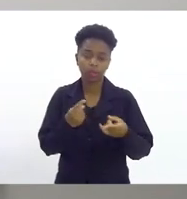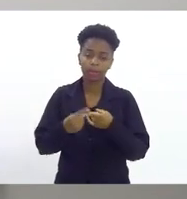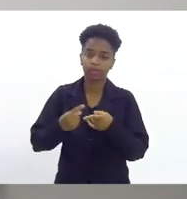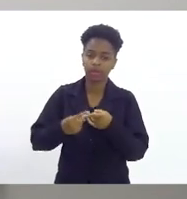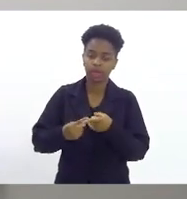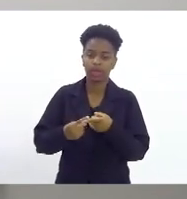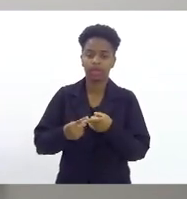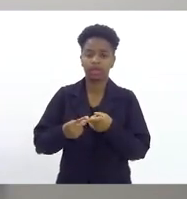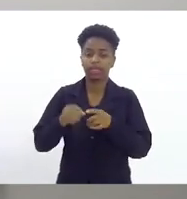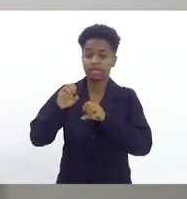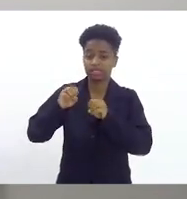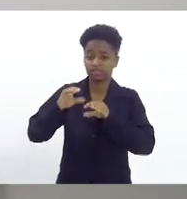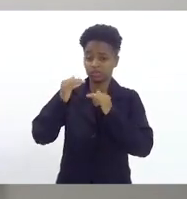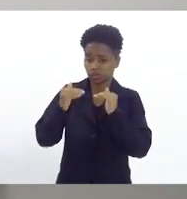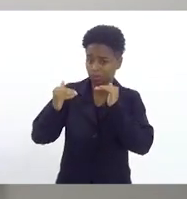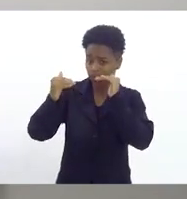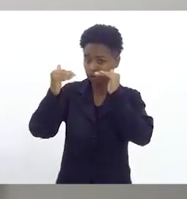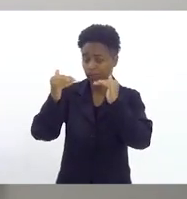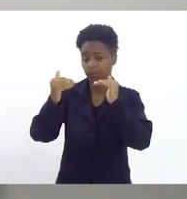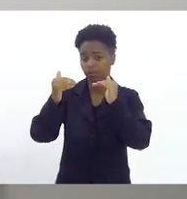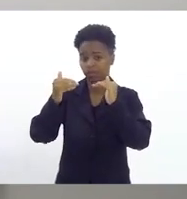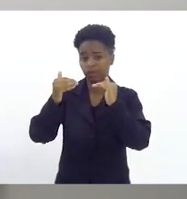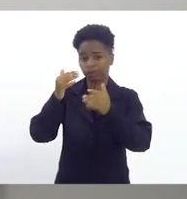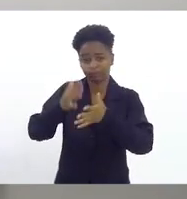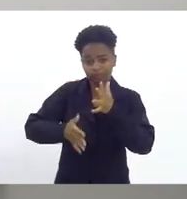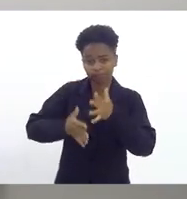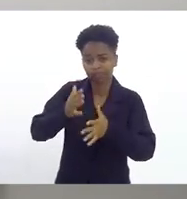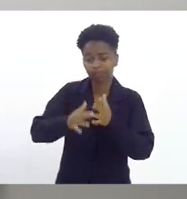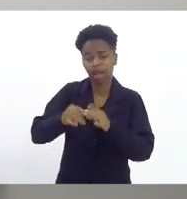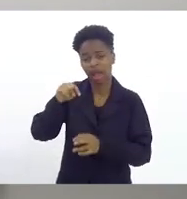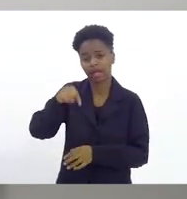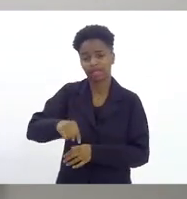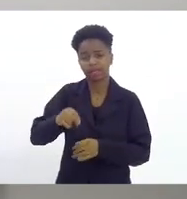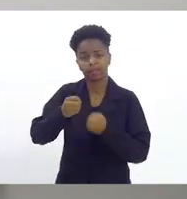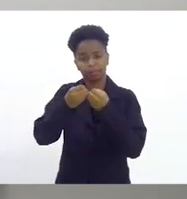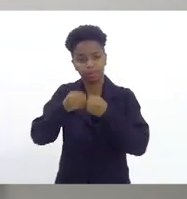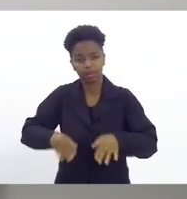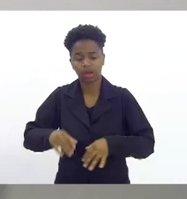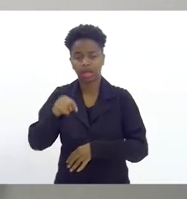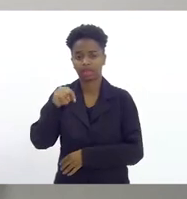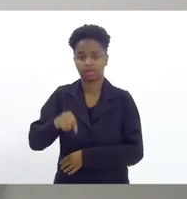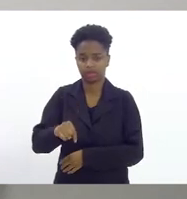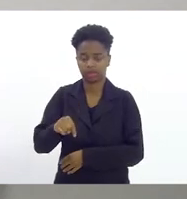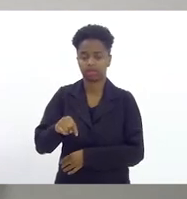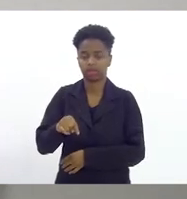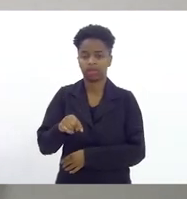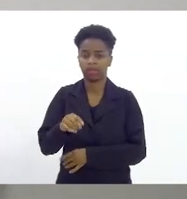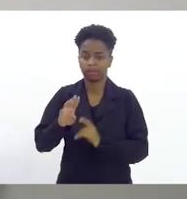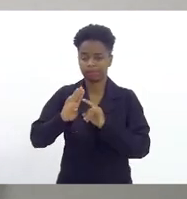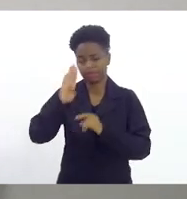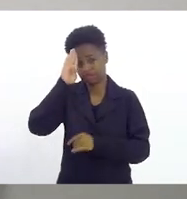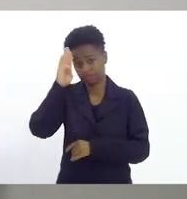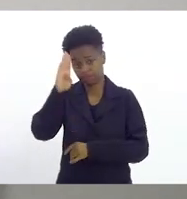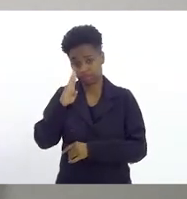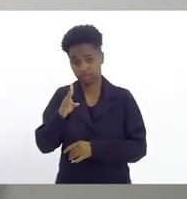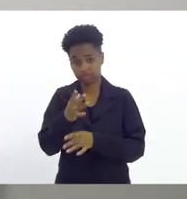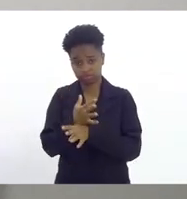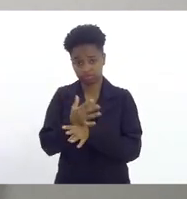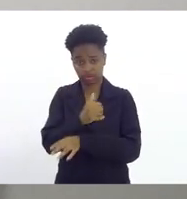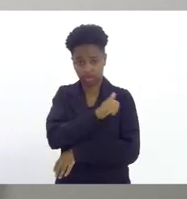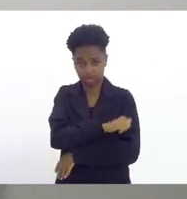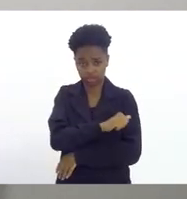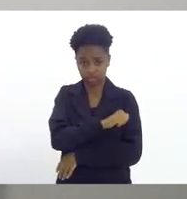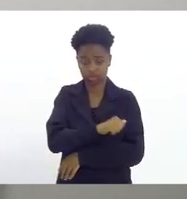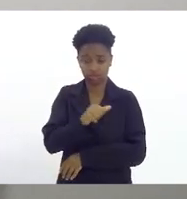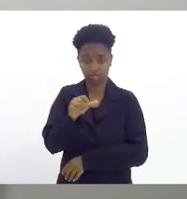no nosso estado e aí é o que a gente vai acabar falando aqui e Mais especificamente o município do Rio de Janeiro ela não difere muito